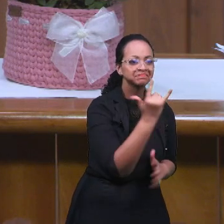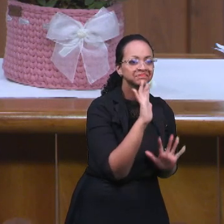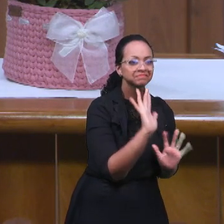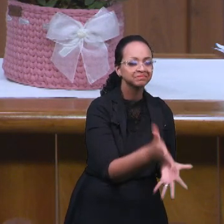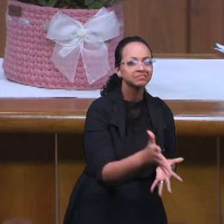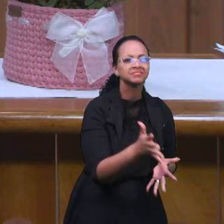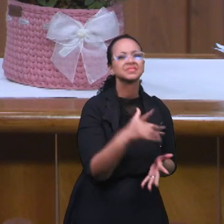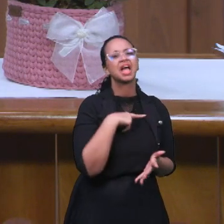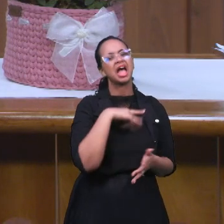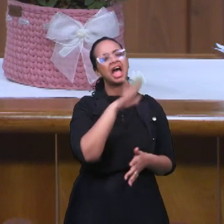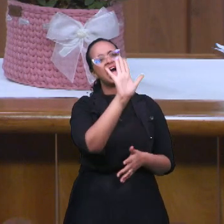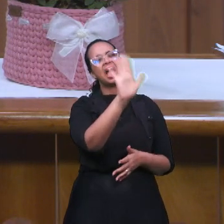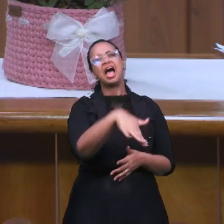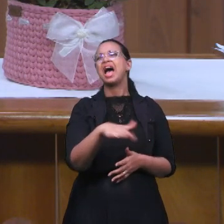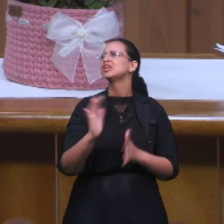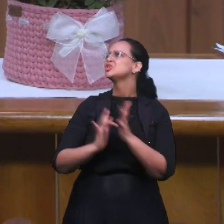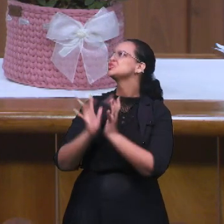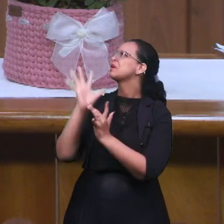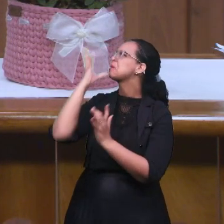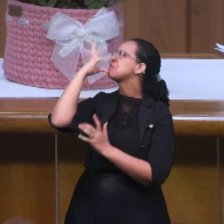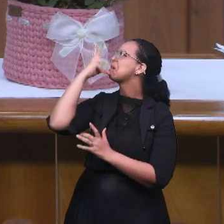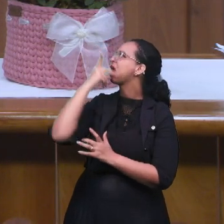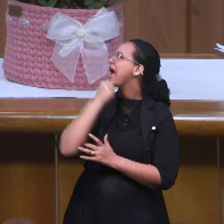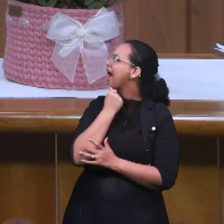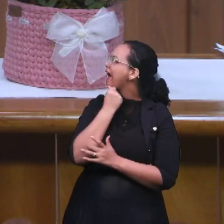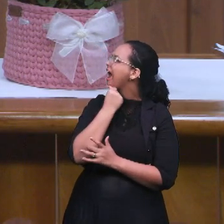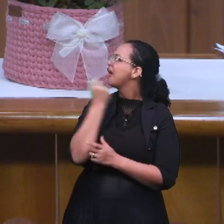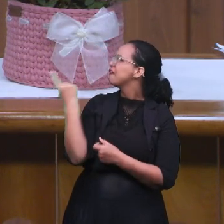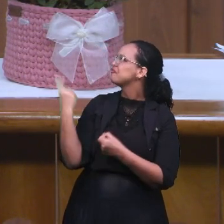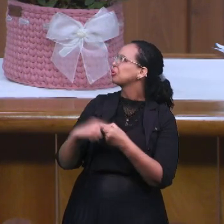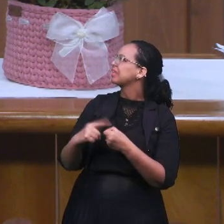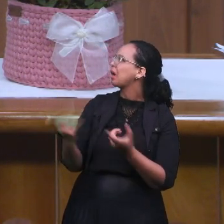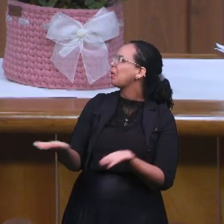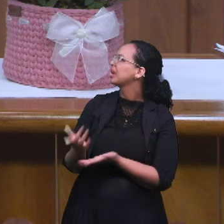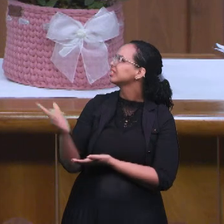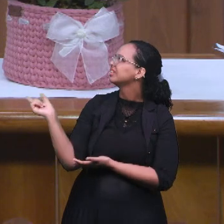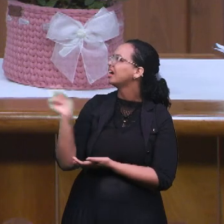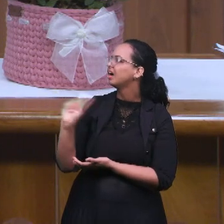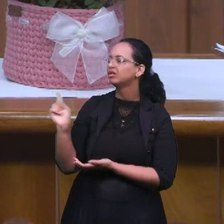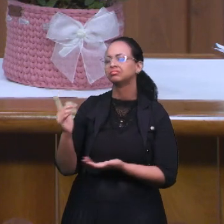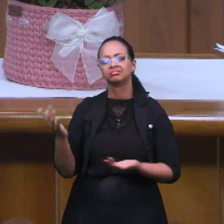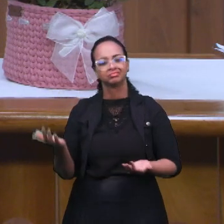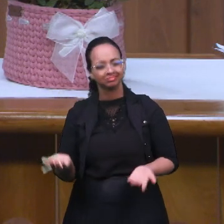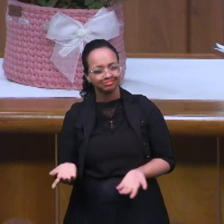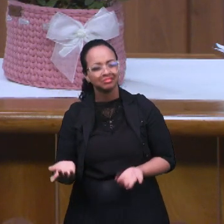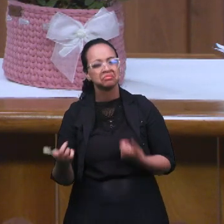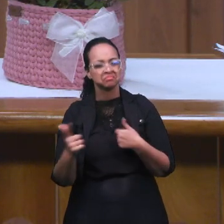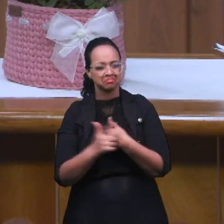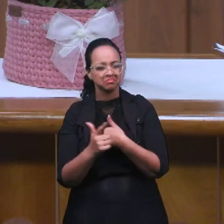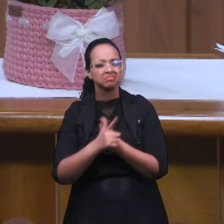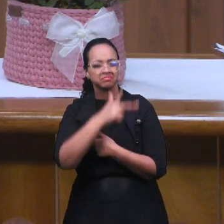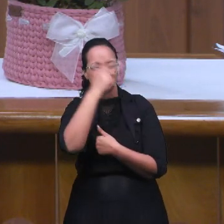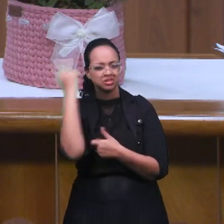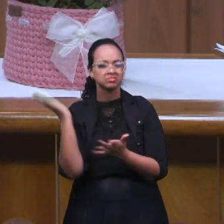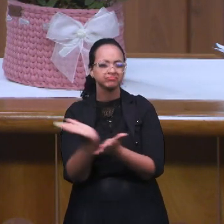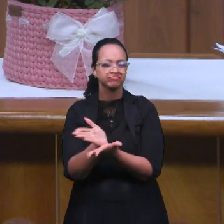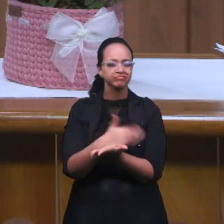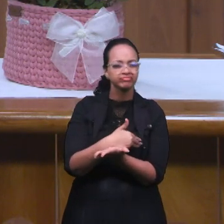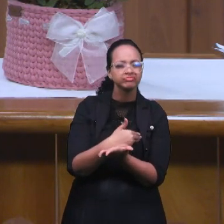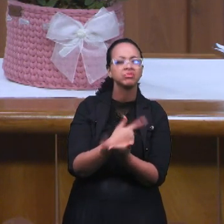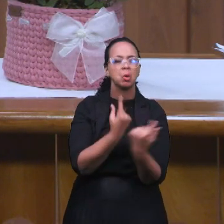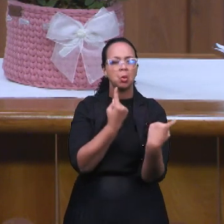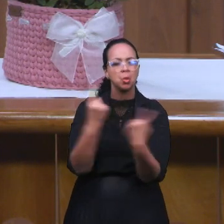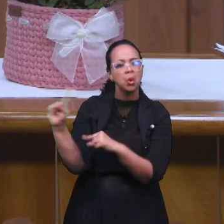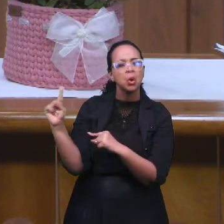vai demorar, ele não vem agora. É isso mesmo, é o papel de quem? Do anticristo. É isso mesmo, ele tem que dizer isso para você ficar